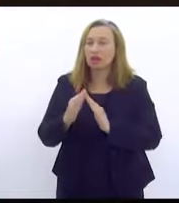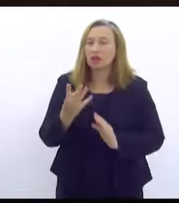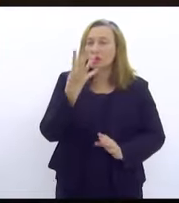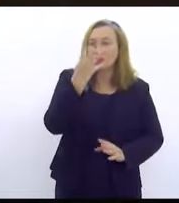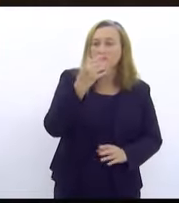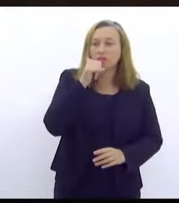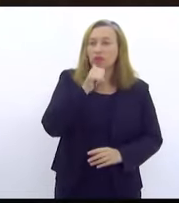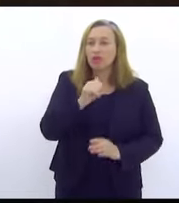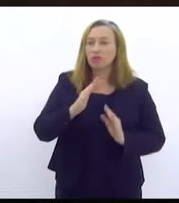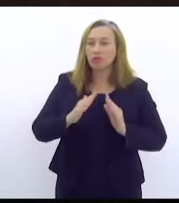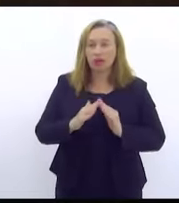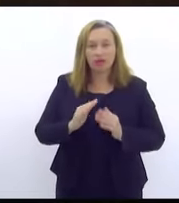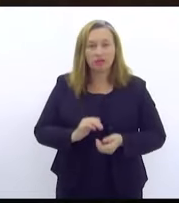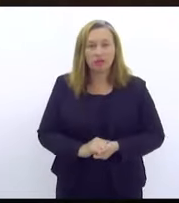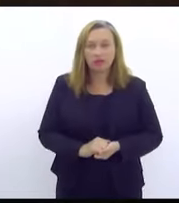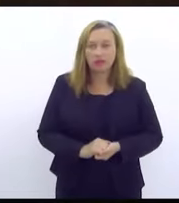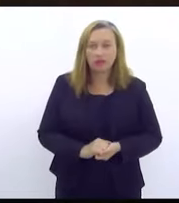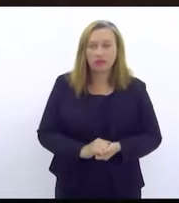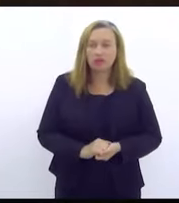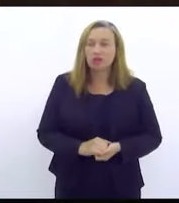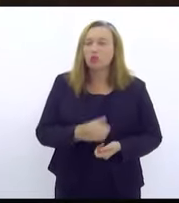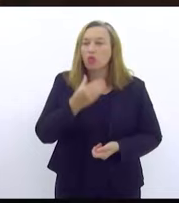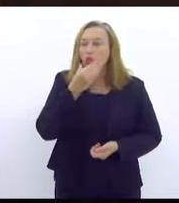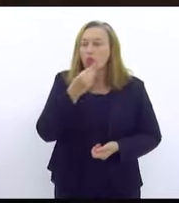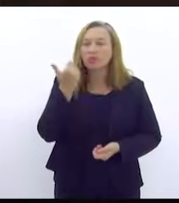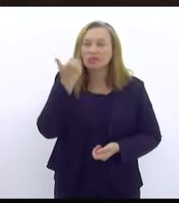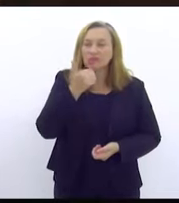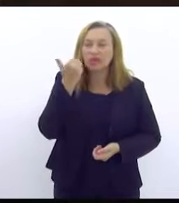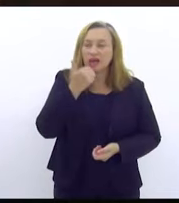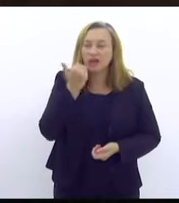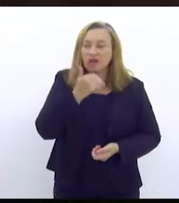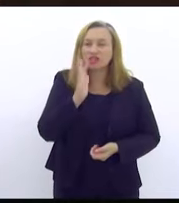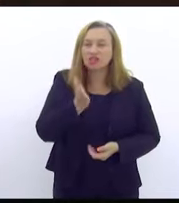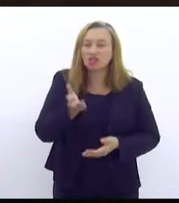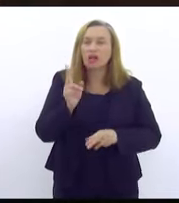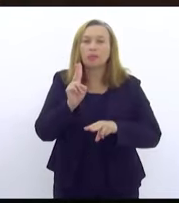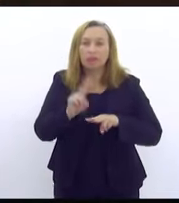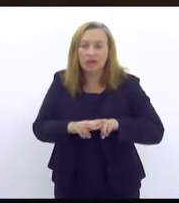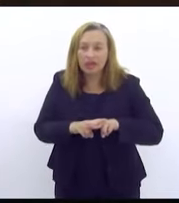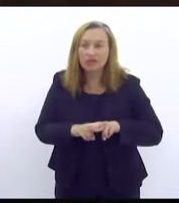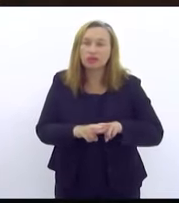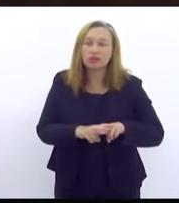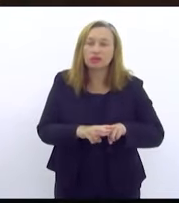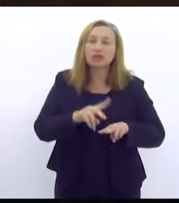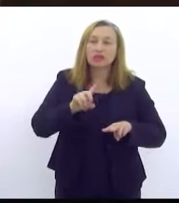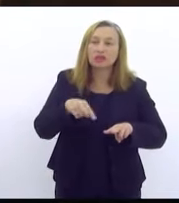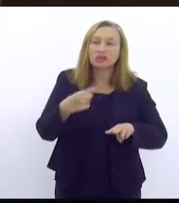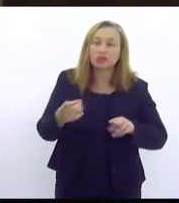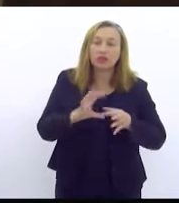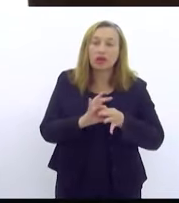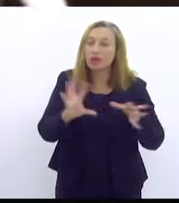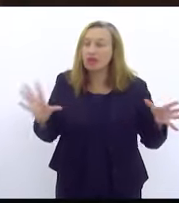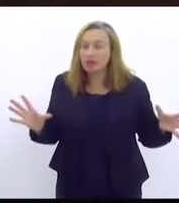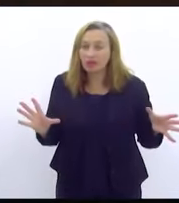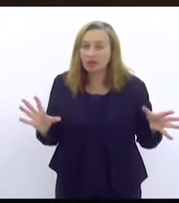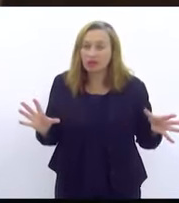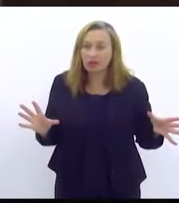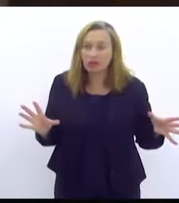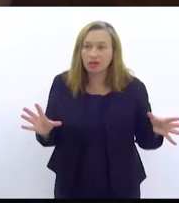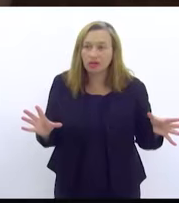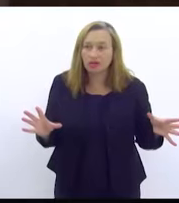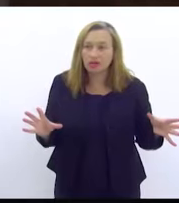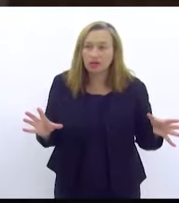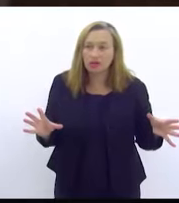mulheres. Esse cara já teve passagem pela polícia, esse cara foi preso, depois teve HC, o cara